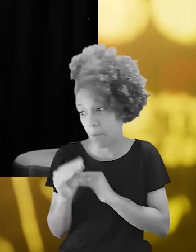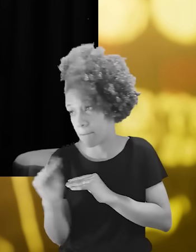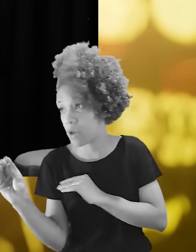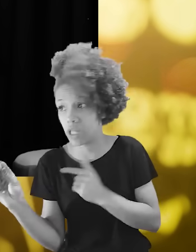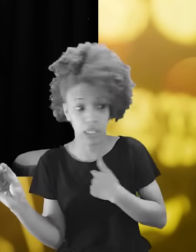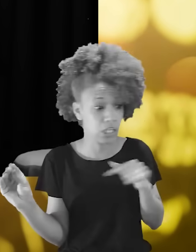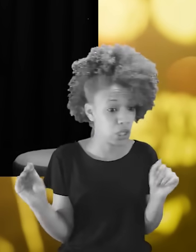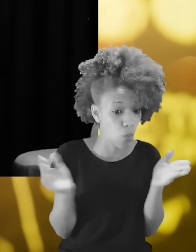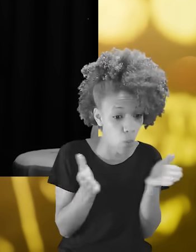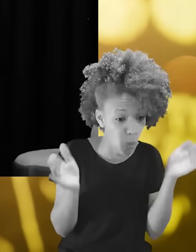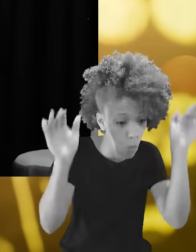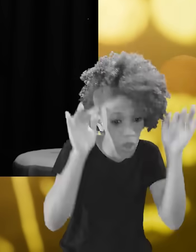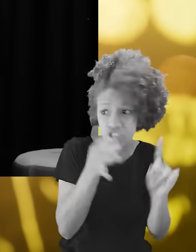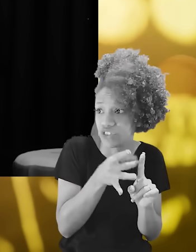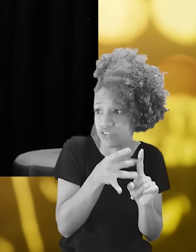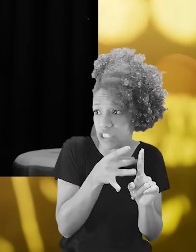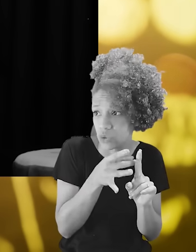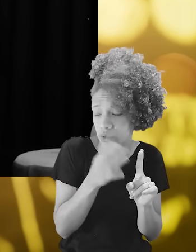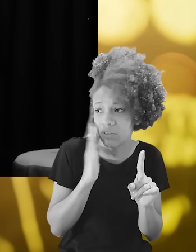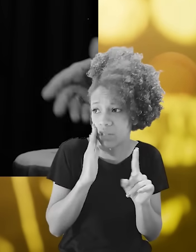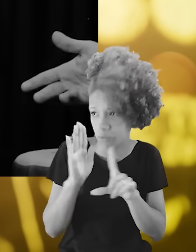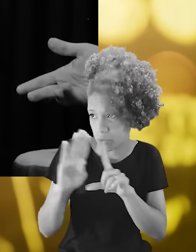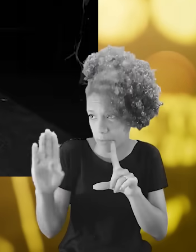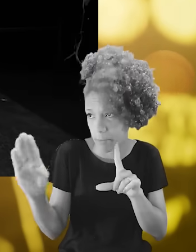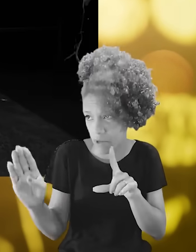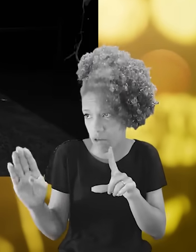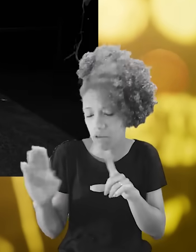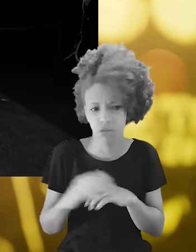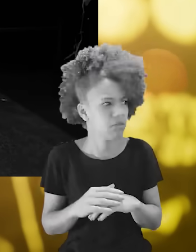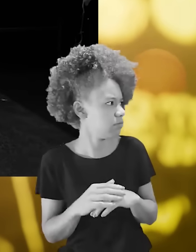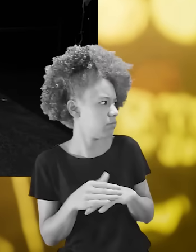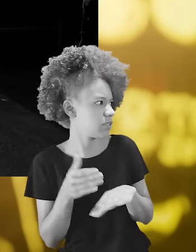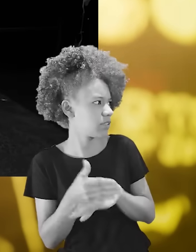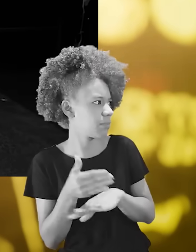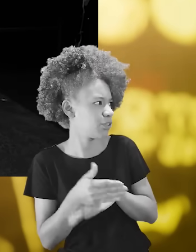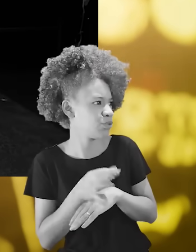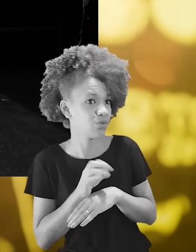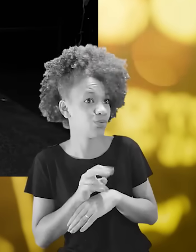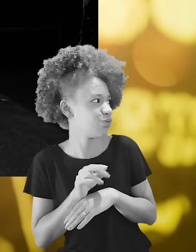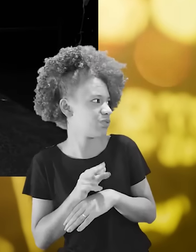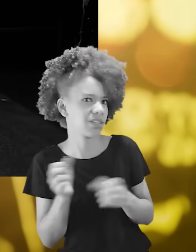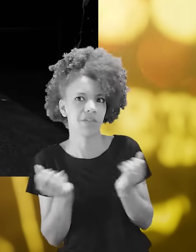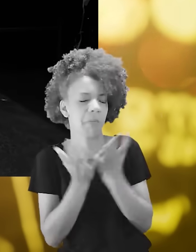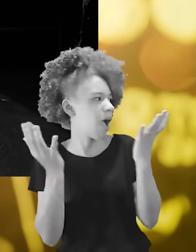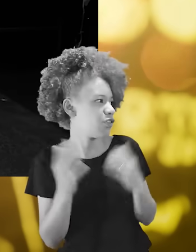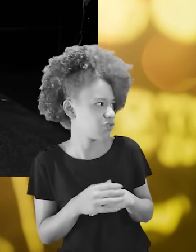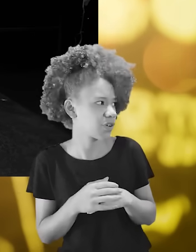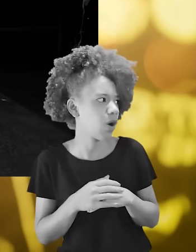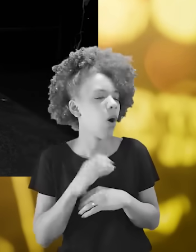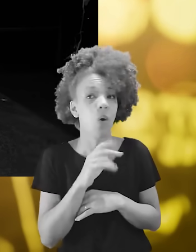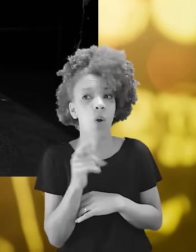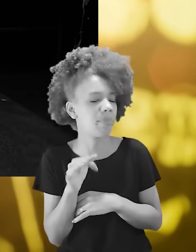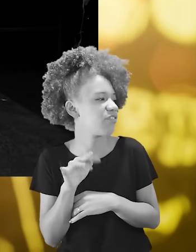lugar e eu fiquei numa caixa de vidro igual aquela caixa de vidro do BBB participou de um de um truque de mágica no final era um show do Copperfield